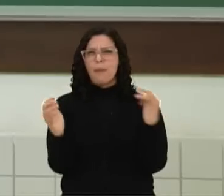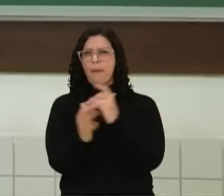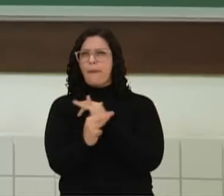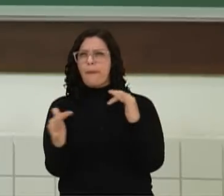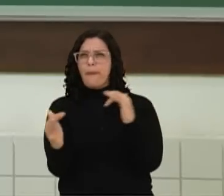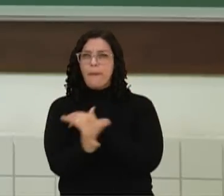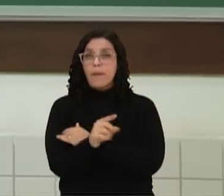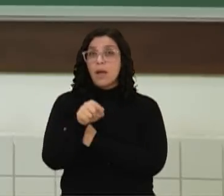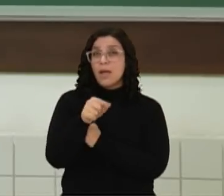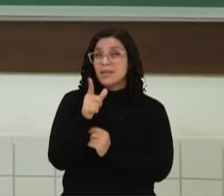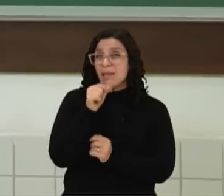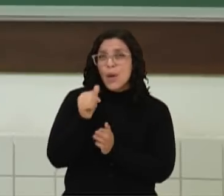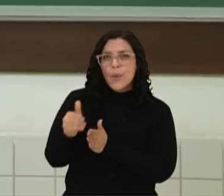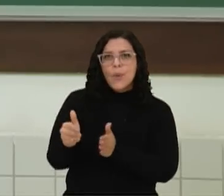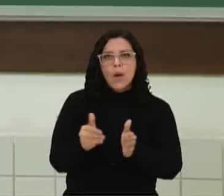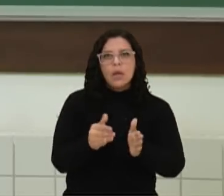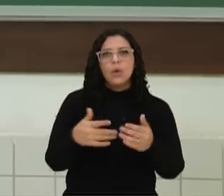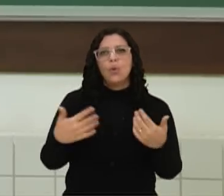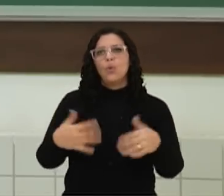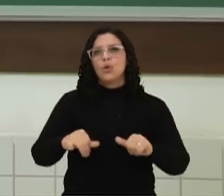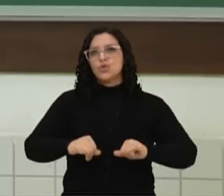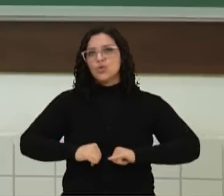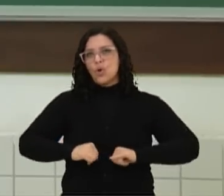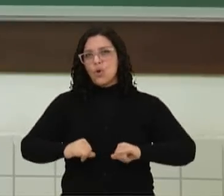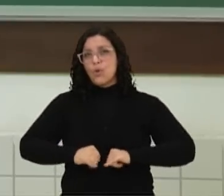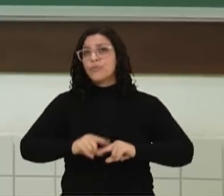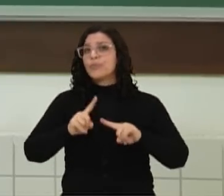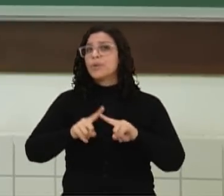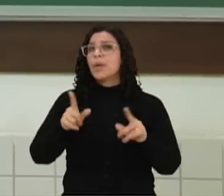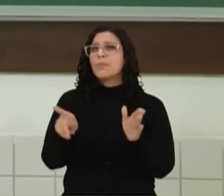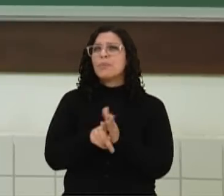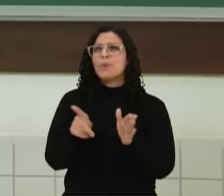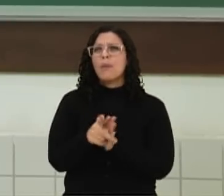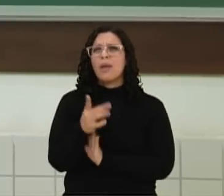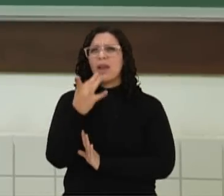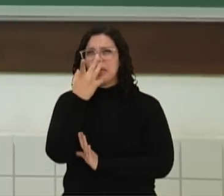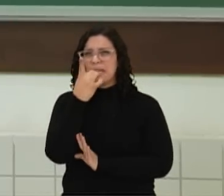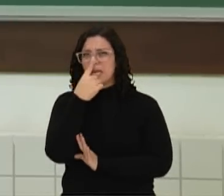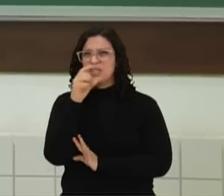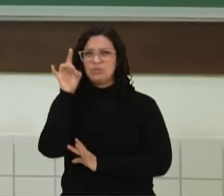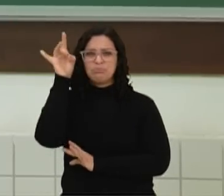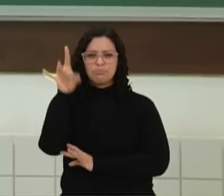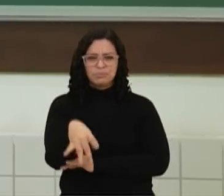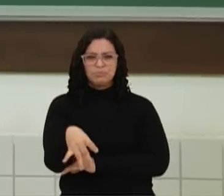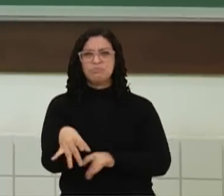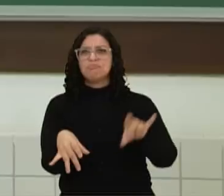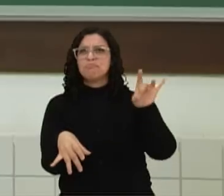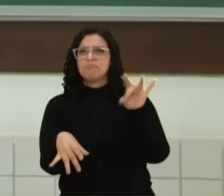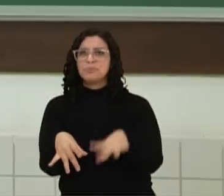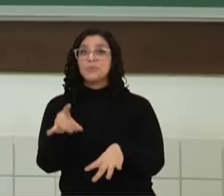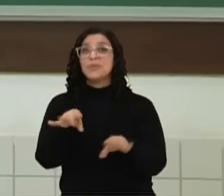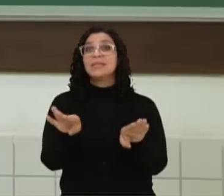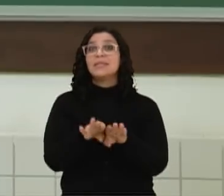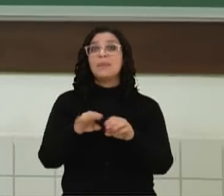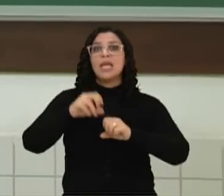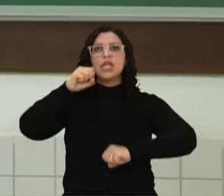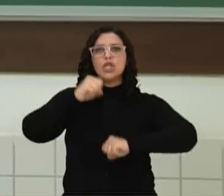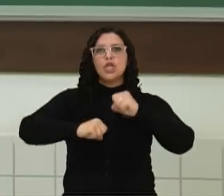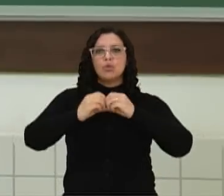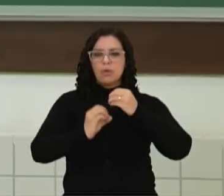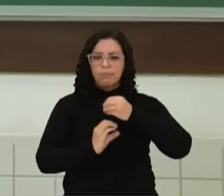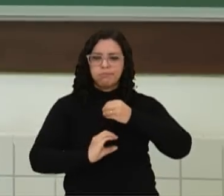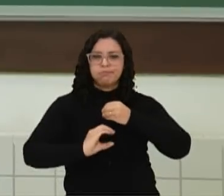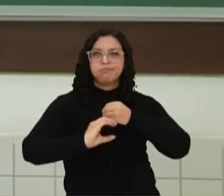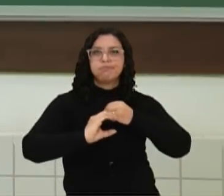urbanos, são os que mais sofrem em termos de acúmulo de lixo nessas áreas, de despejo de resíduos industriais,